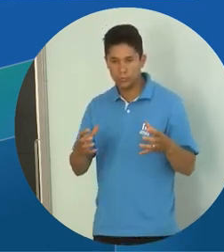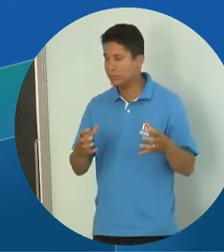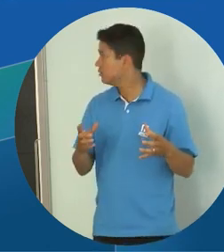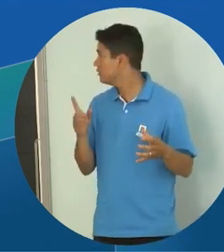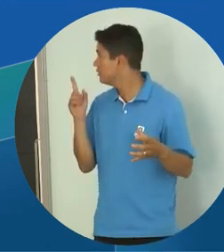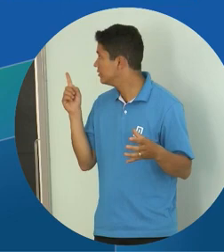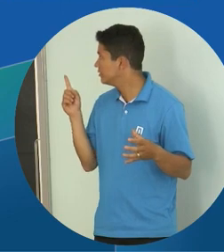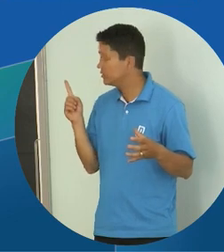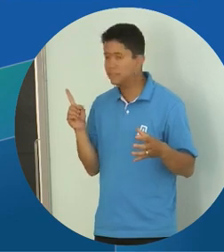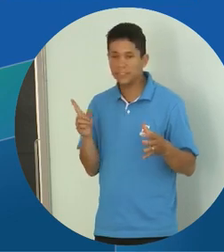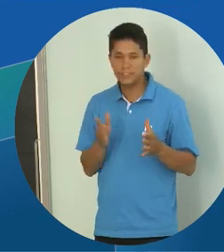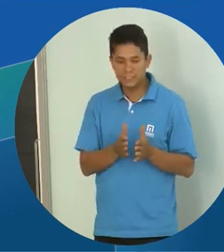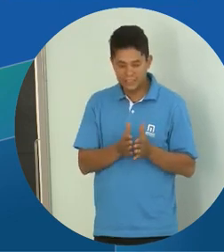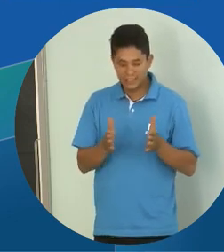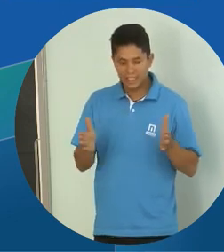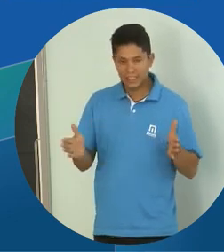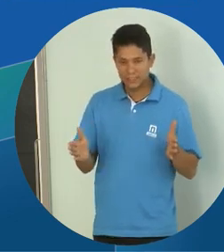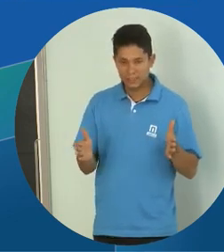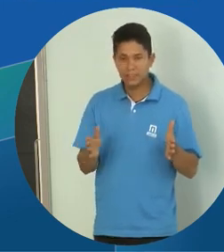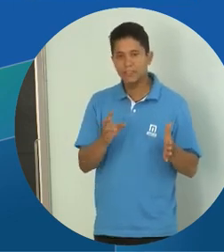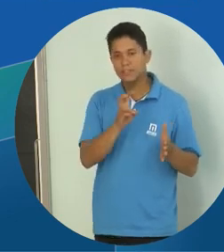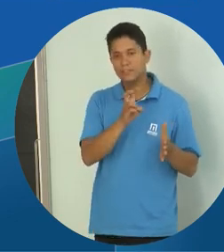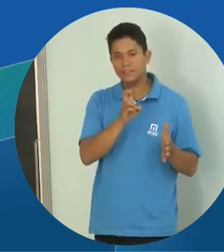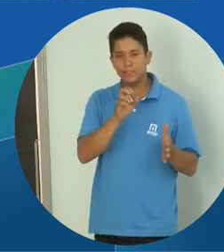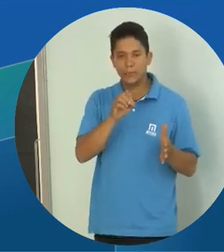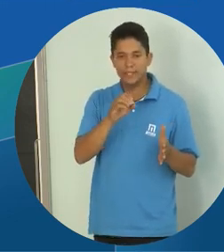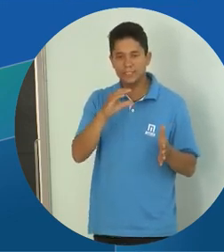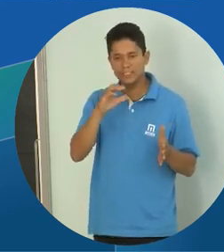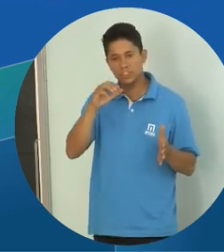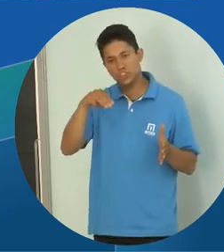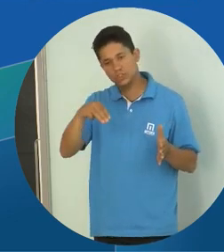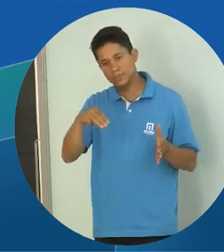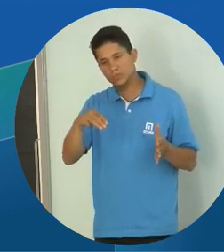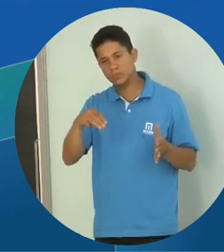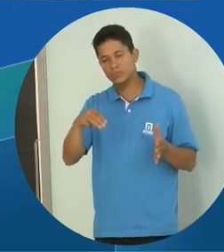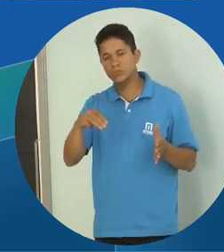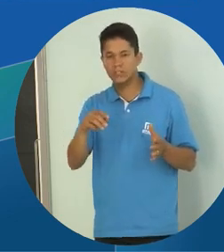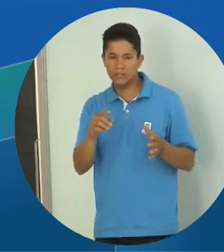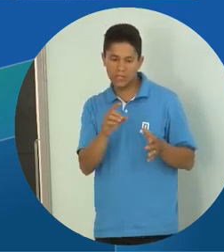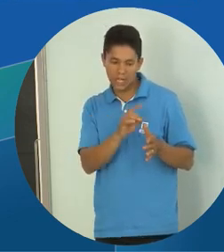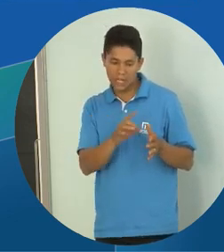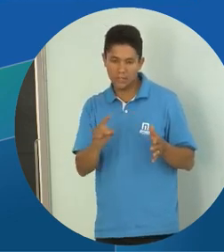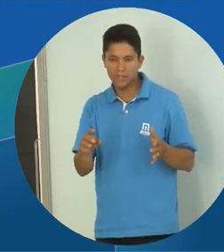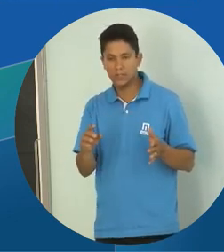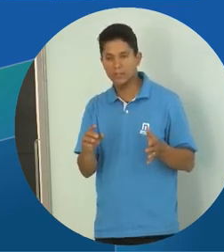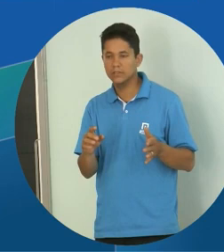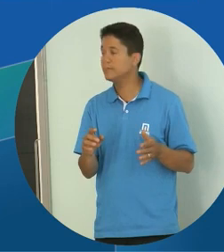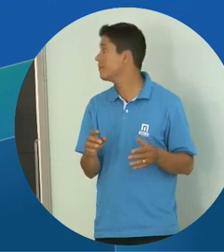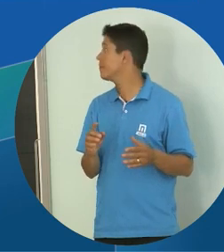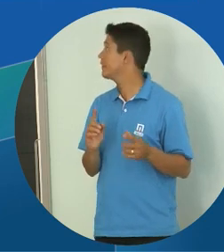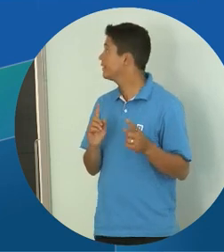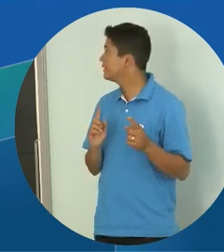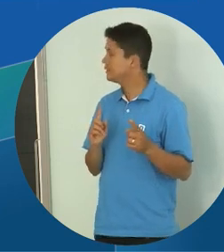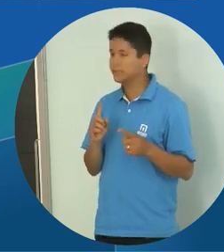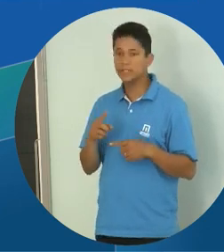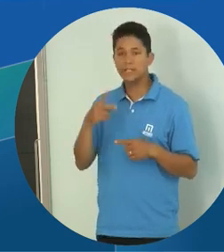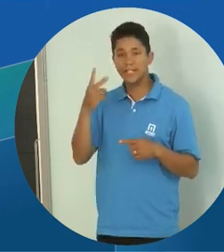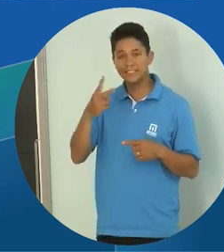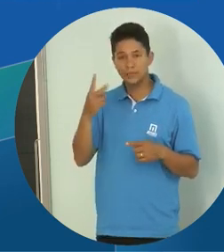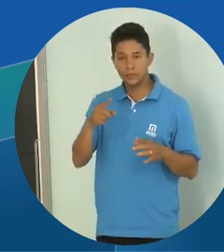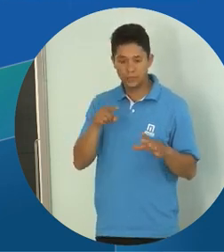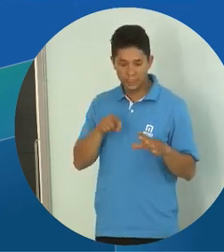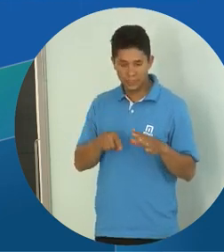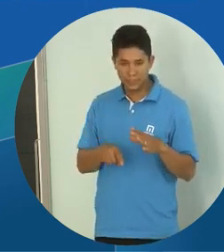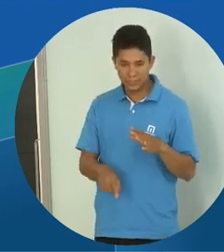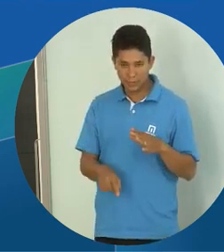a 50, 1 metro, 1,5 metro e 2 metros de distância do tubo central de injeção. Só que nessa segunda injeção,